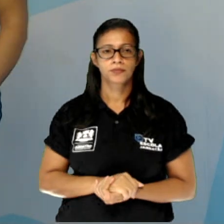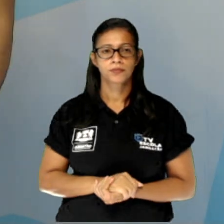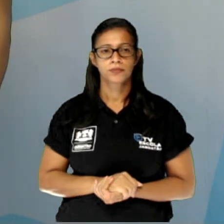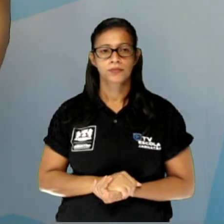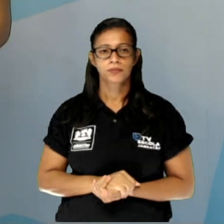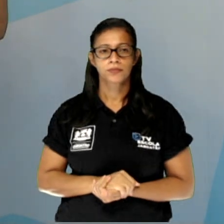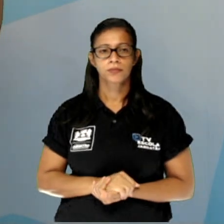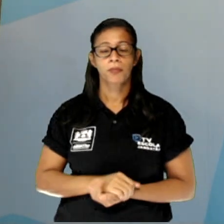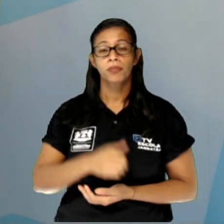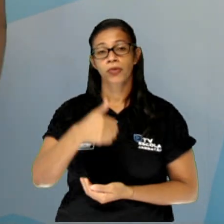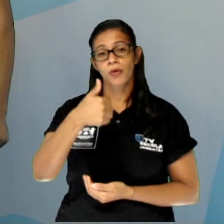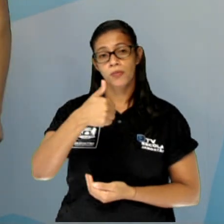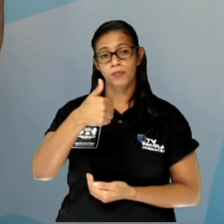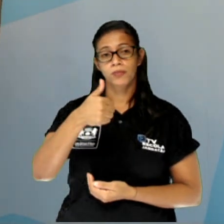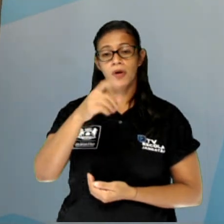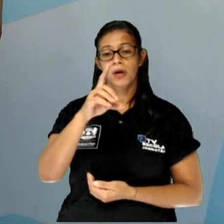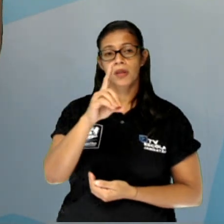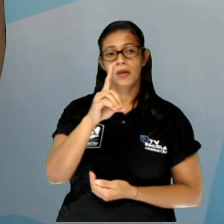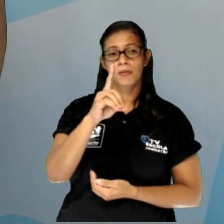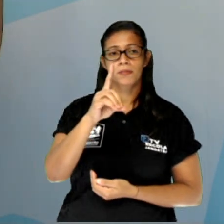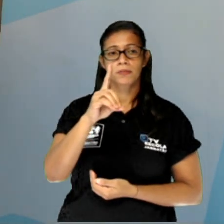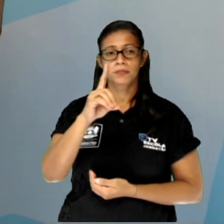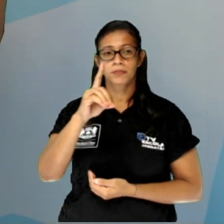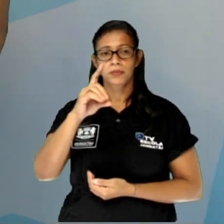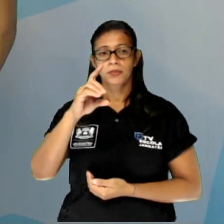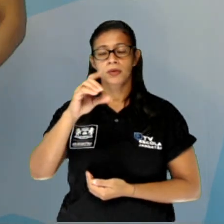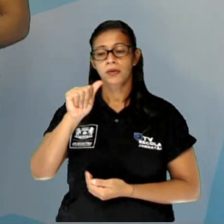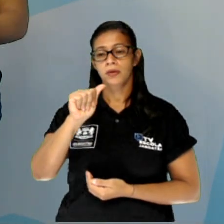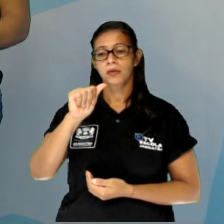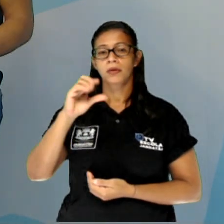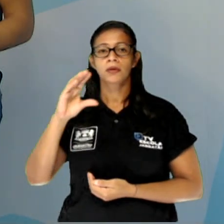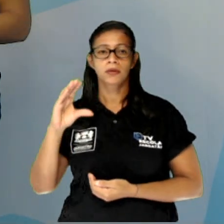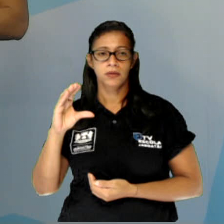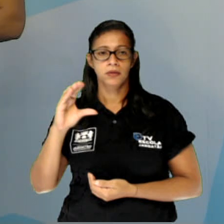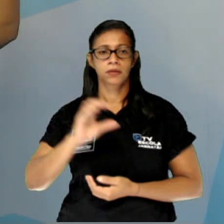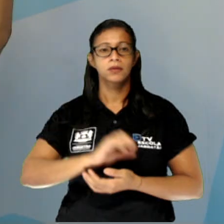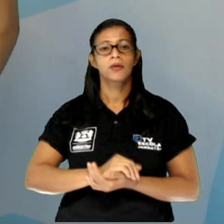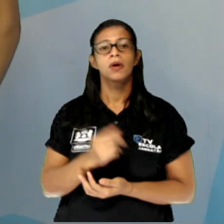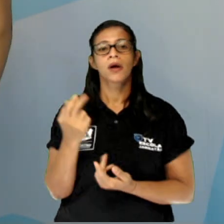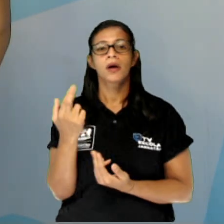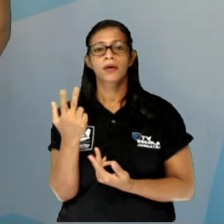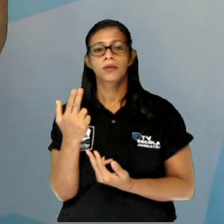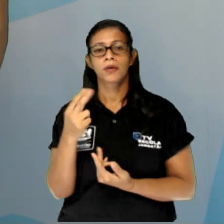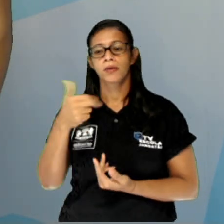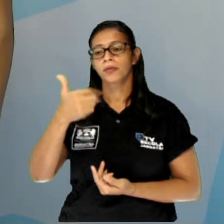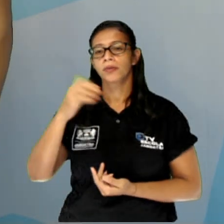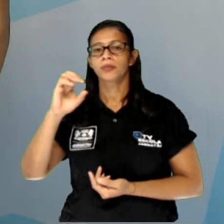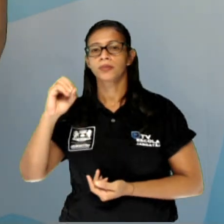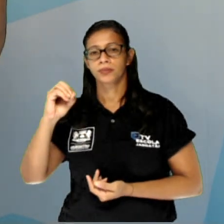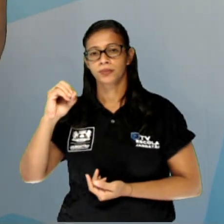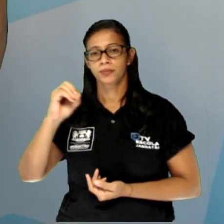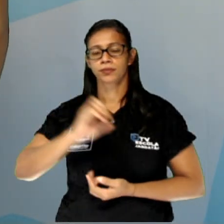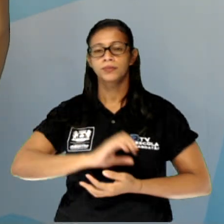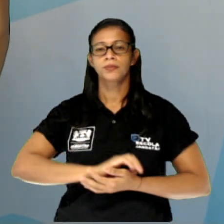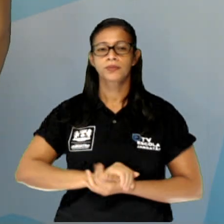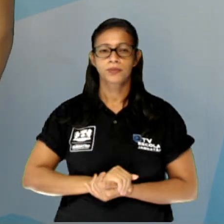1 decalitro é igual a 10 litros. 1 litro é igual a 10 decilitros.